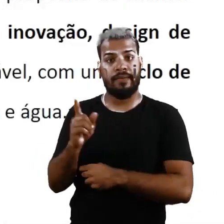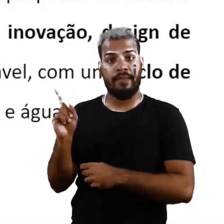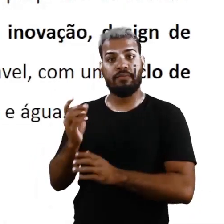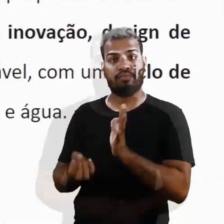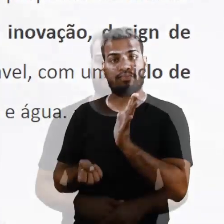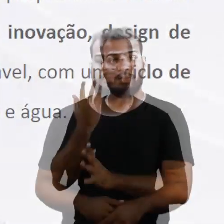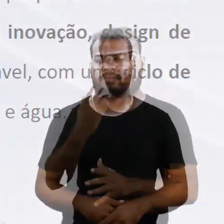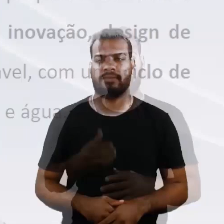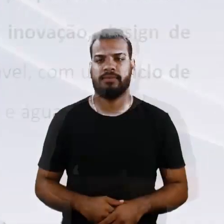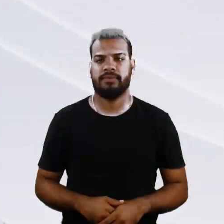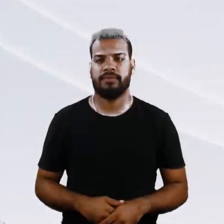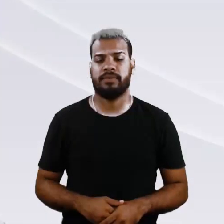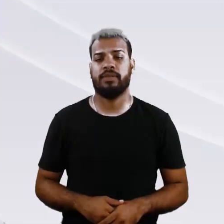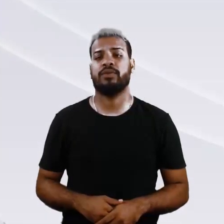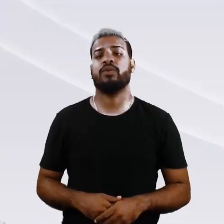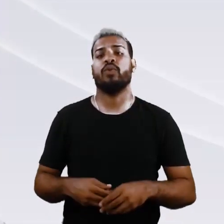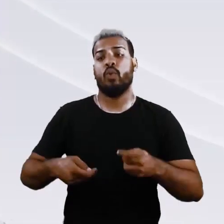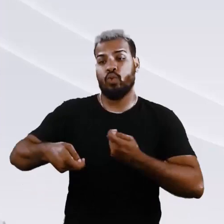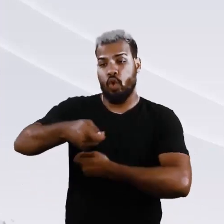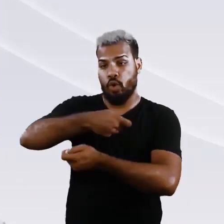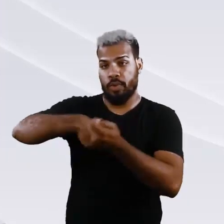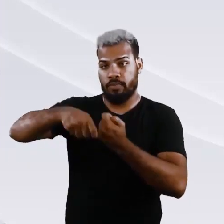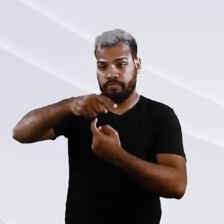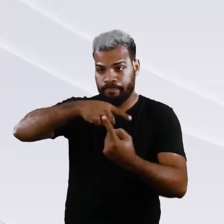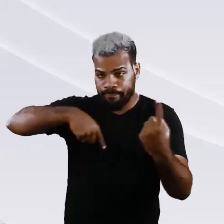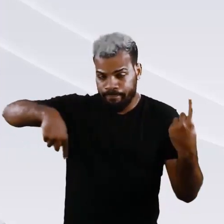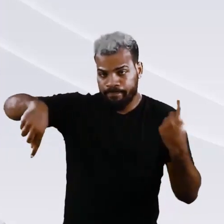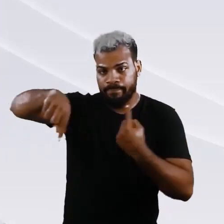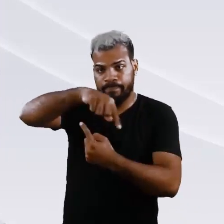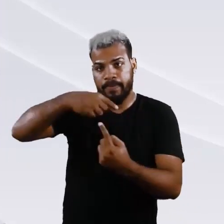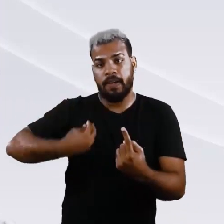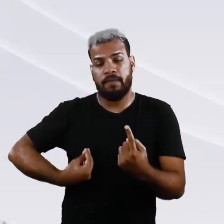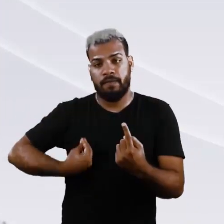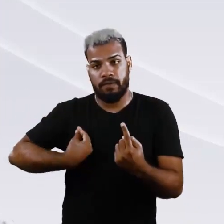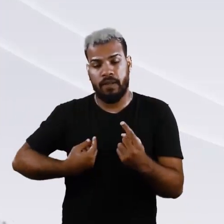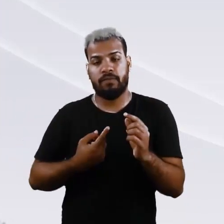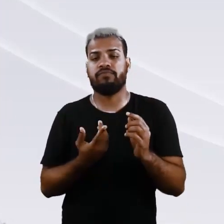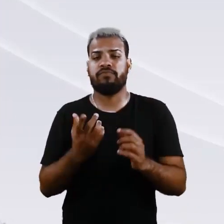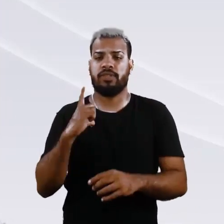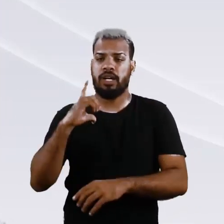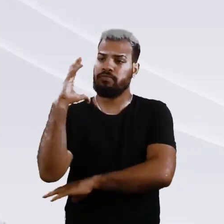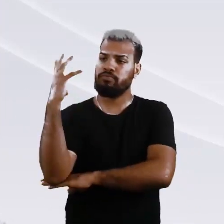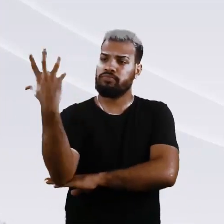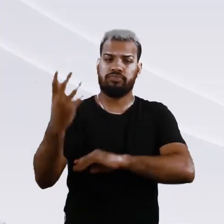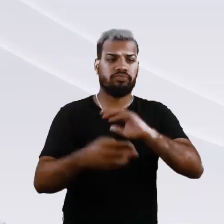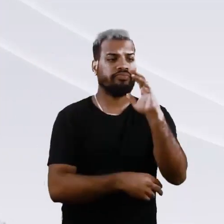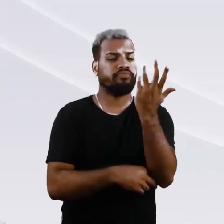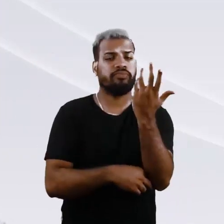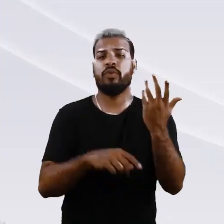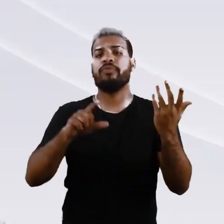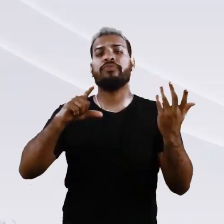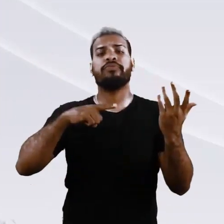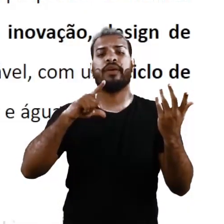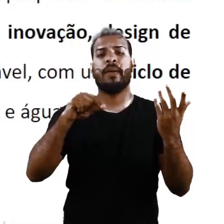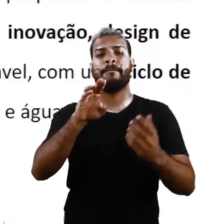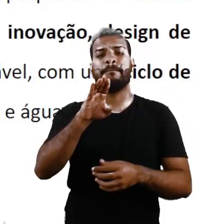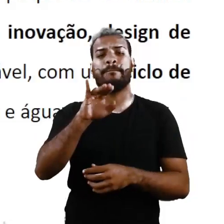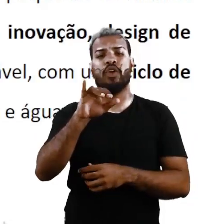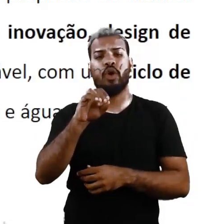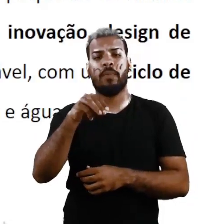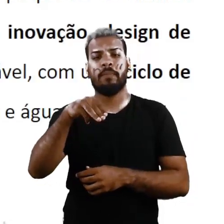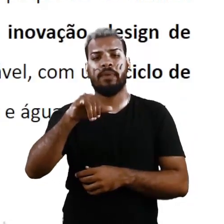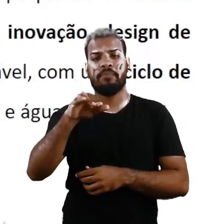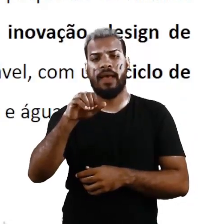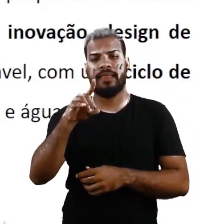economia circular, né? O modelo de economia circular baseado no ciclo de vida presente na natureza, ela vem da ideia